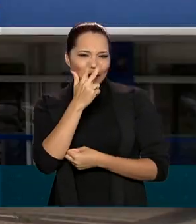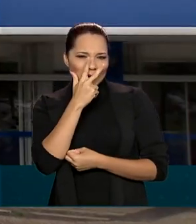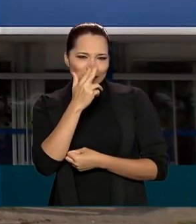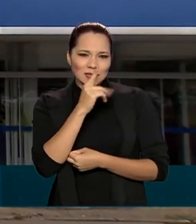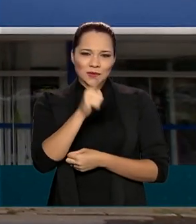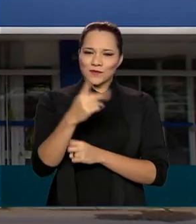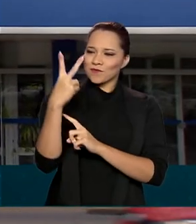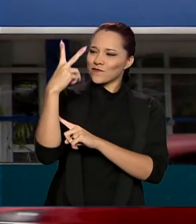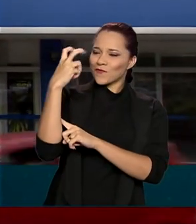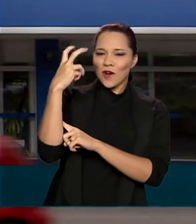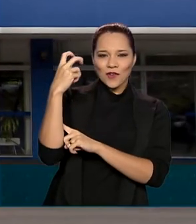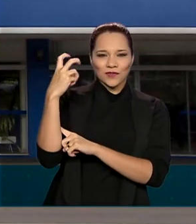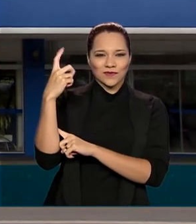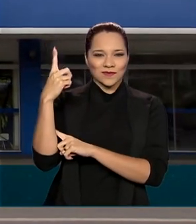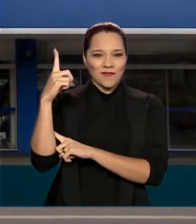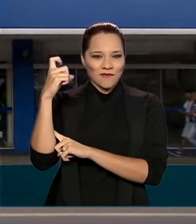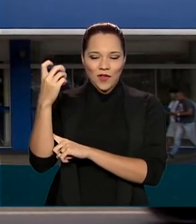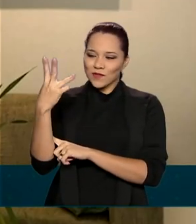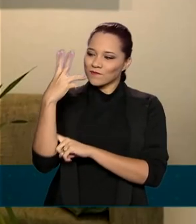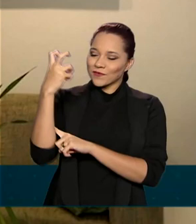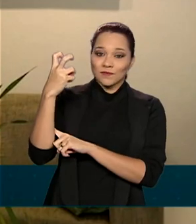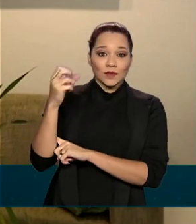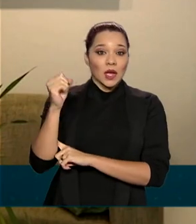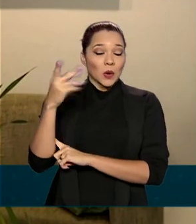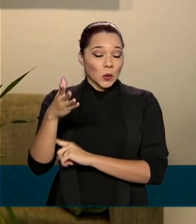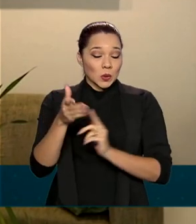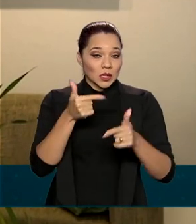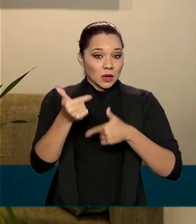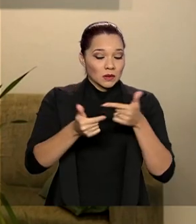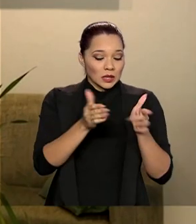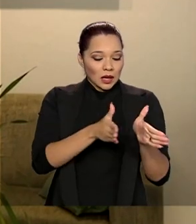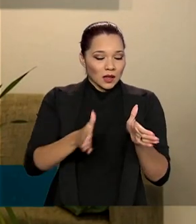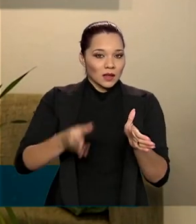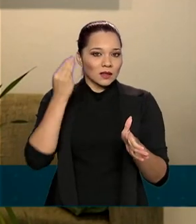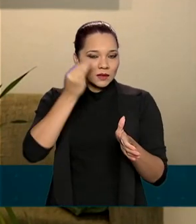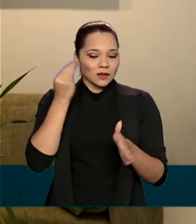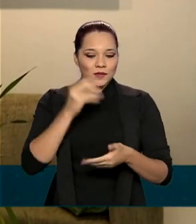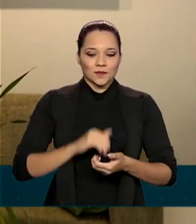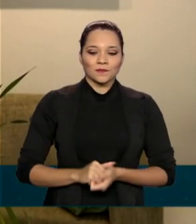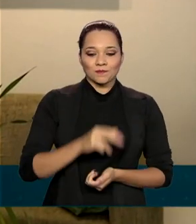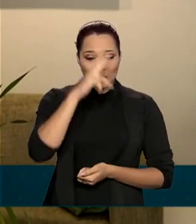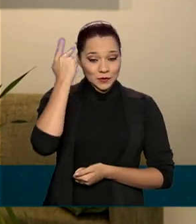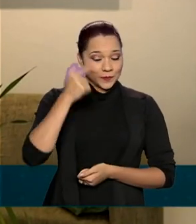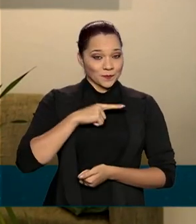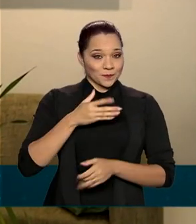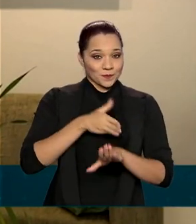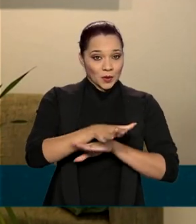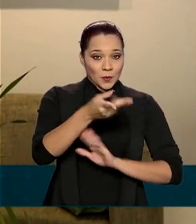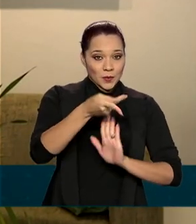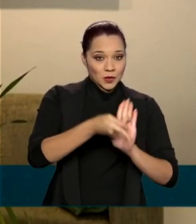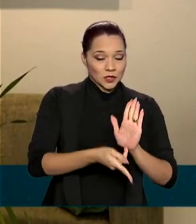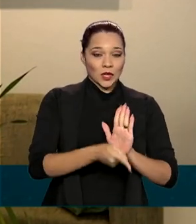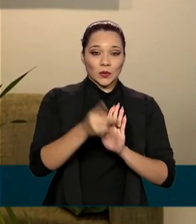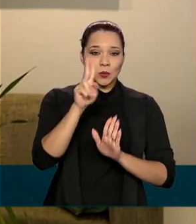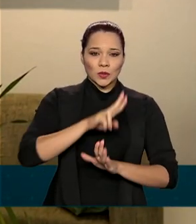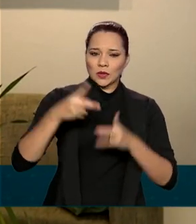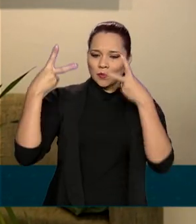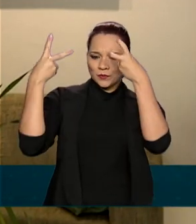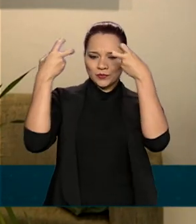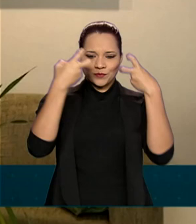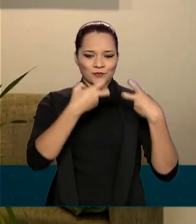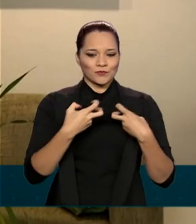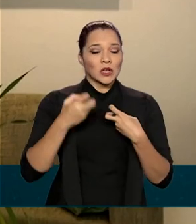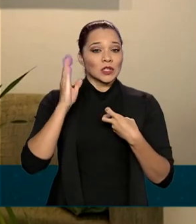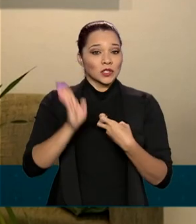a selfie. O serviço está em teste. O beneficiário que participar do projeto piloto por biometria já